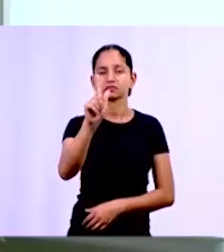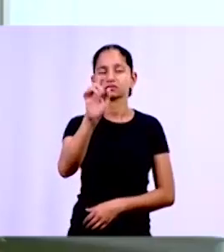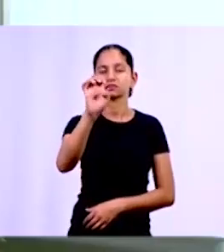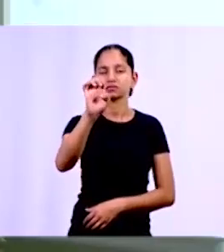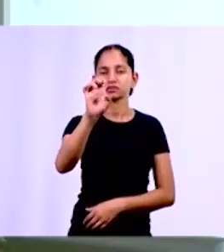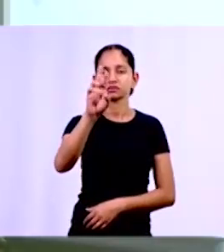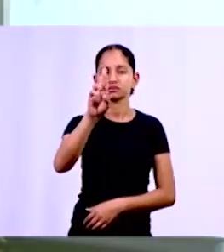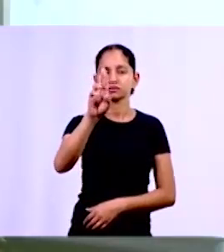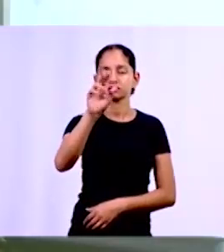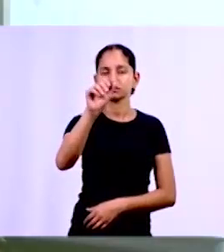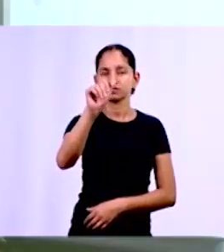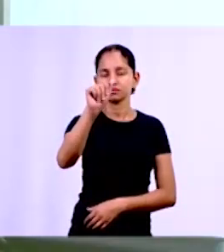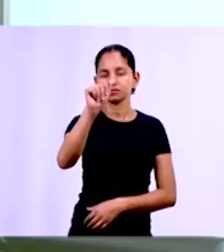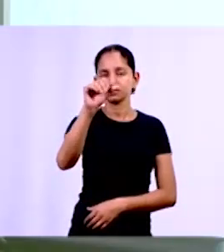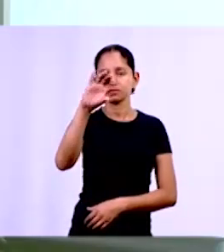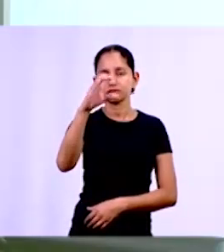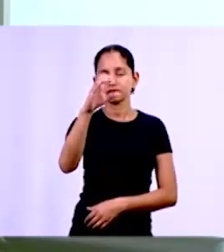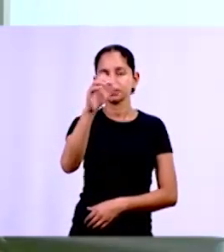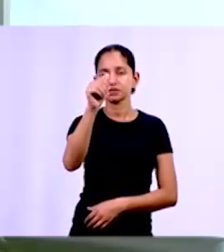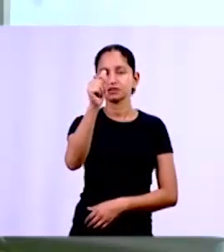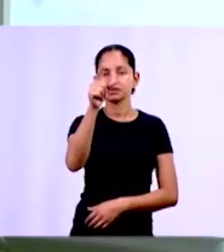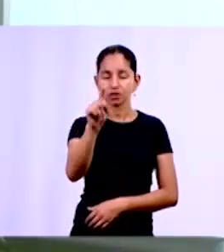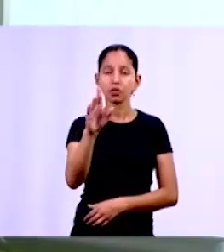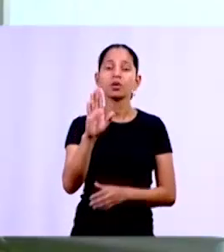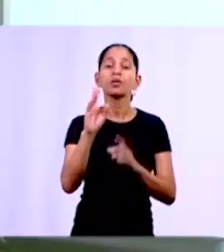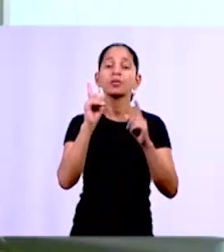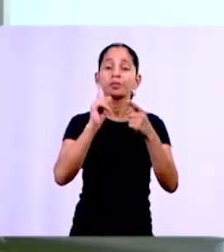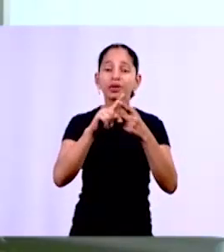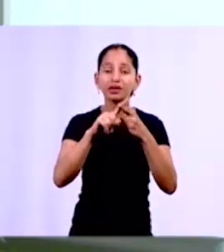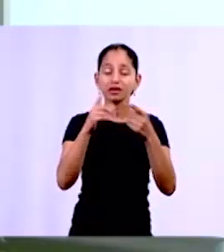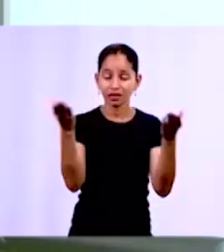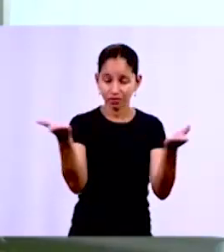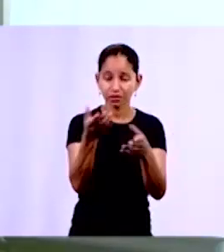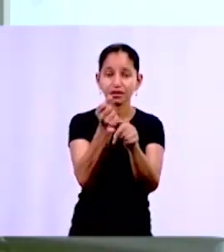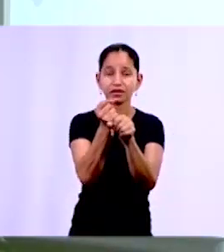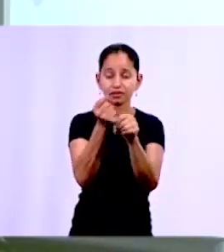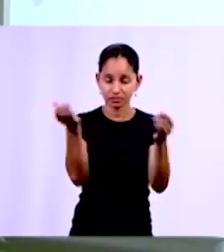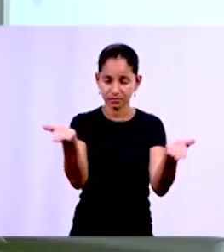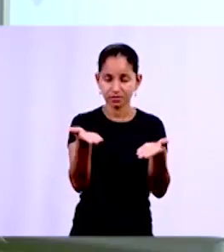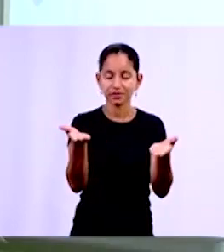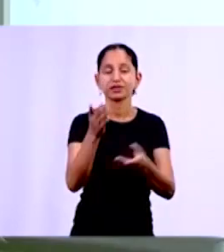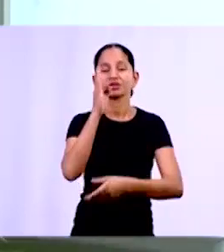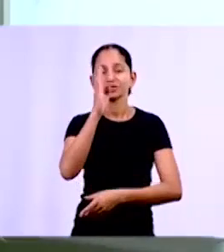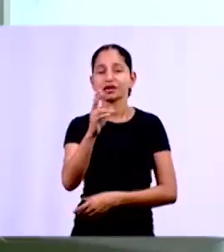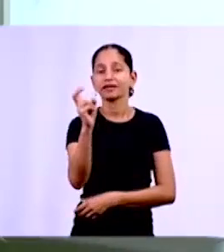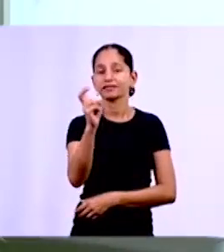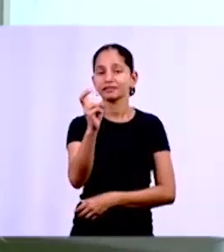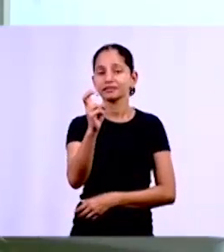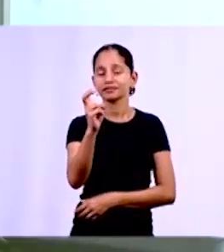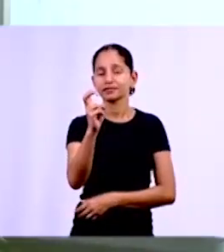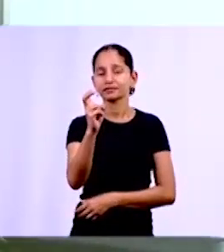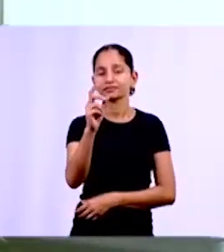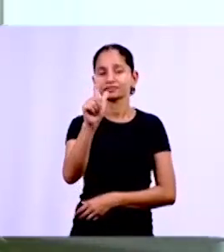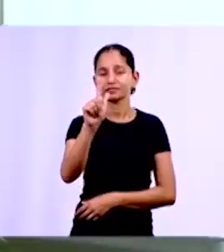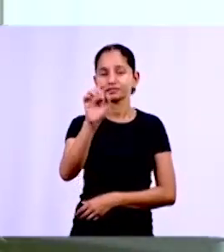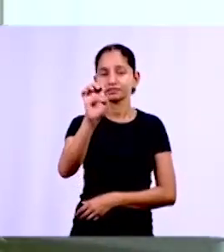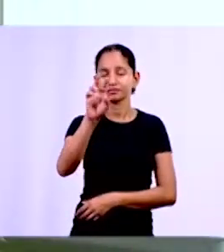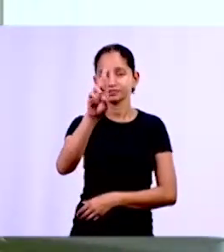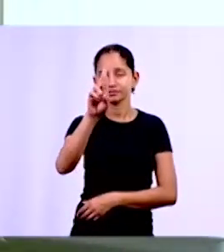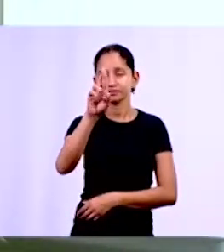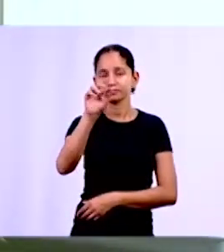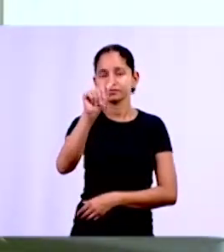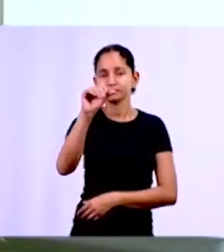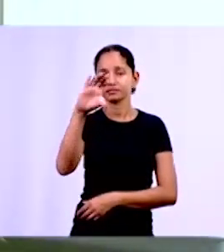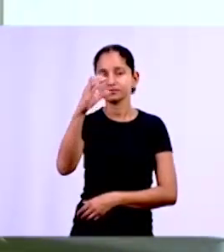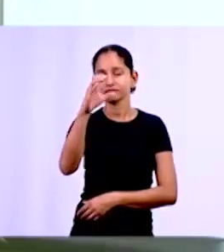nesse ano está sendo lançado o de quinta geração. Até o final do ano nós temos o i7 de quinta geração. Então até isso, a gente tem